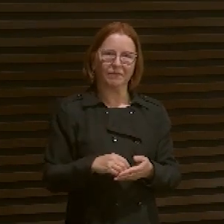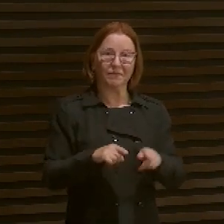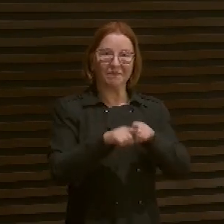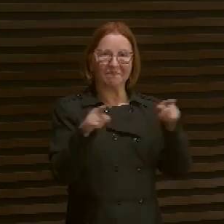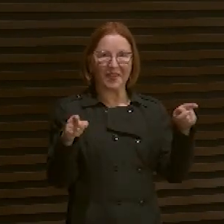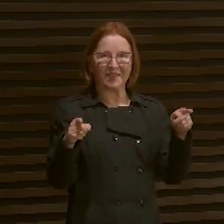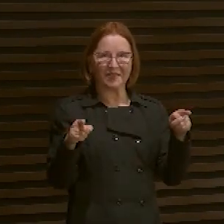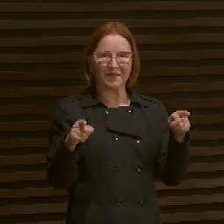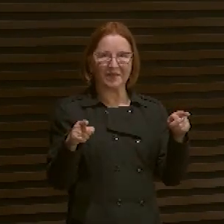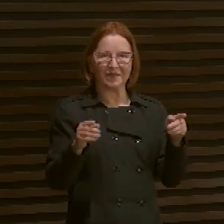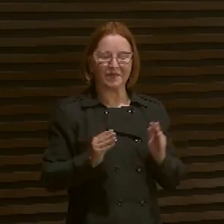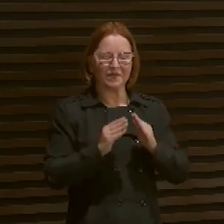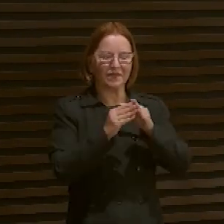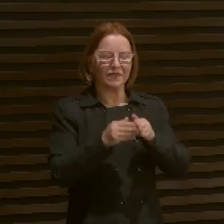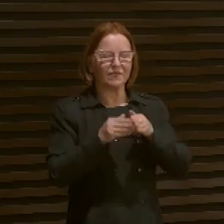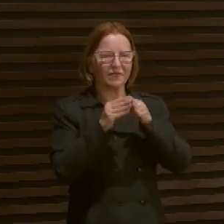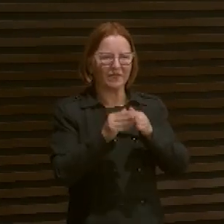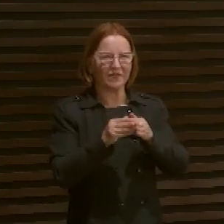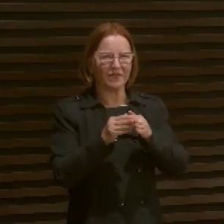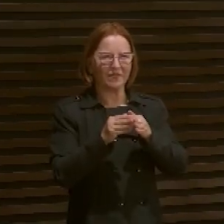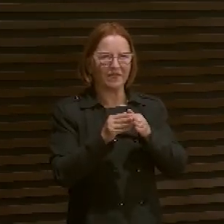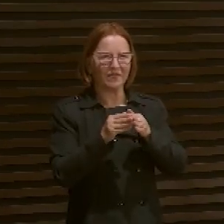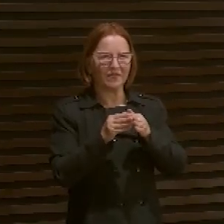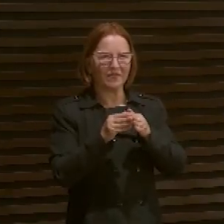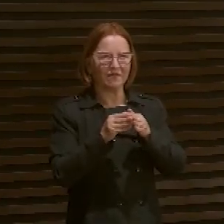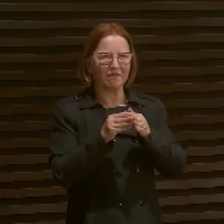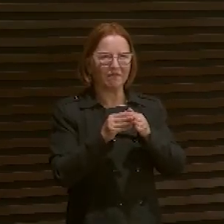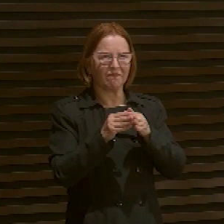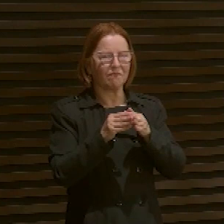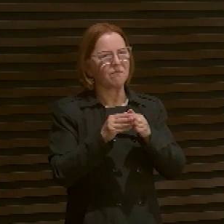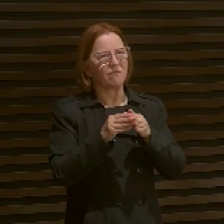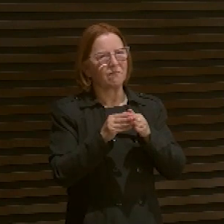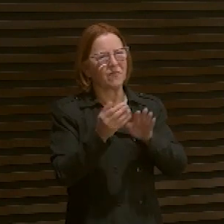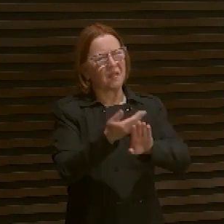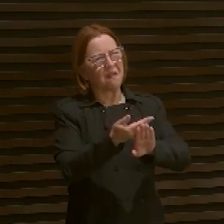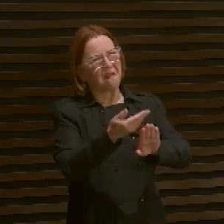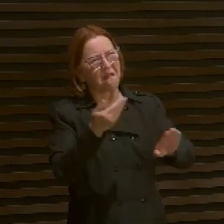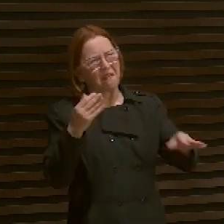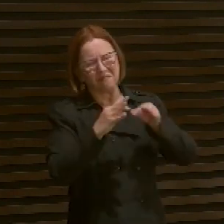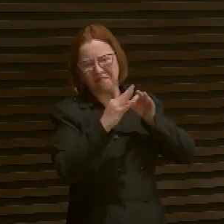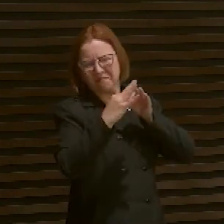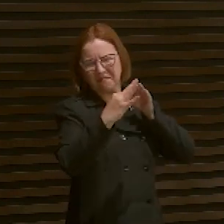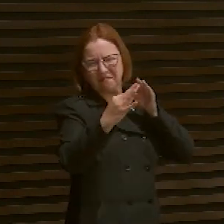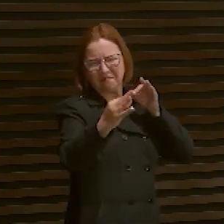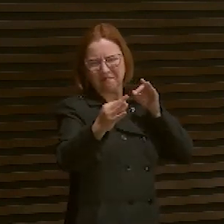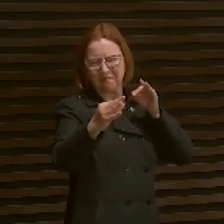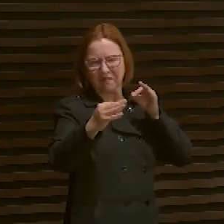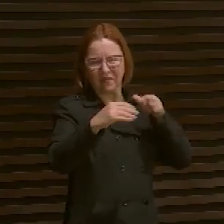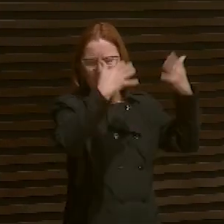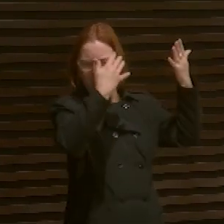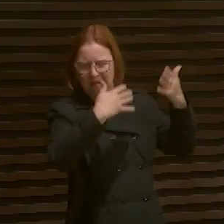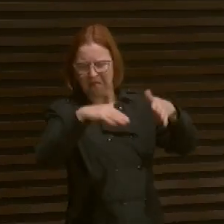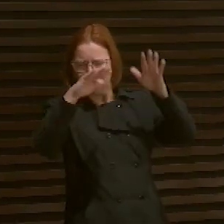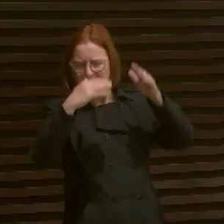Entretanto, o barco já estava longe, a muitos estádios da terra, açoitado pelas ondas, porque o